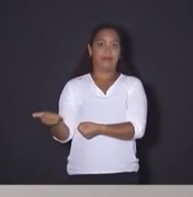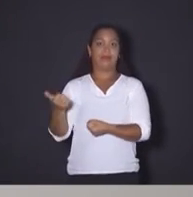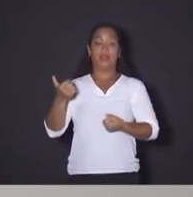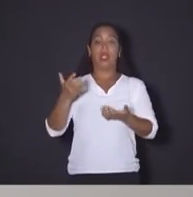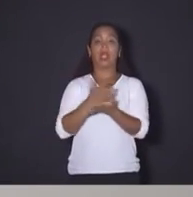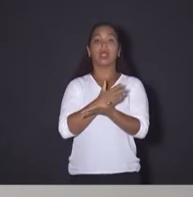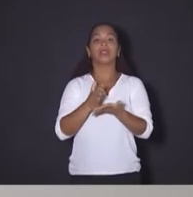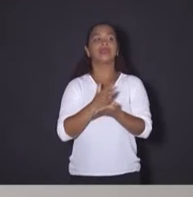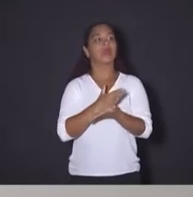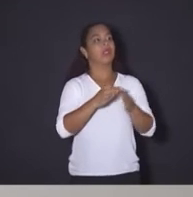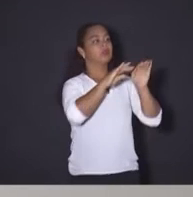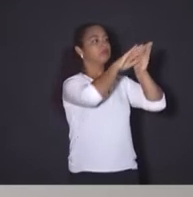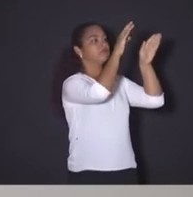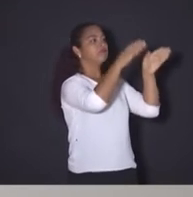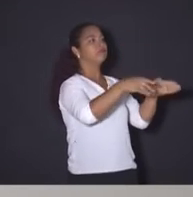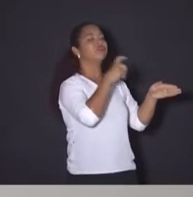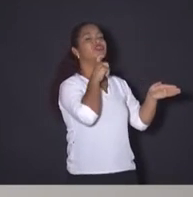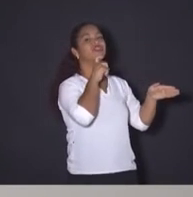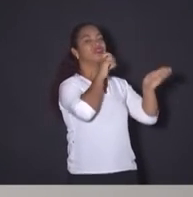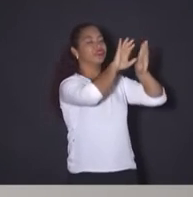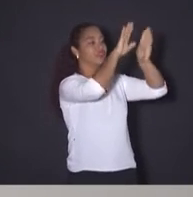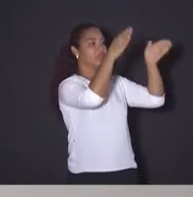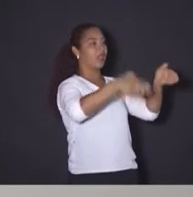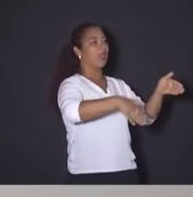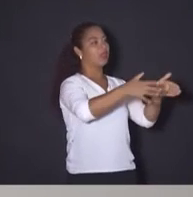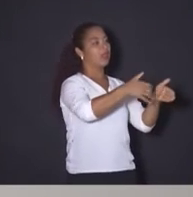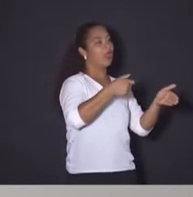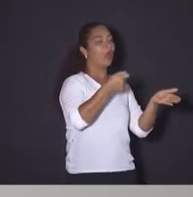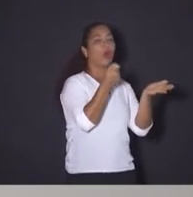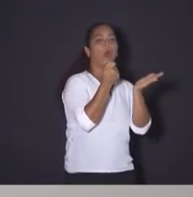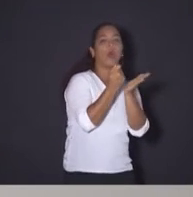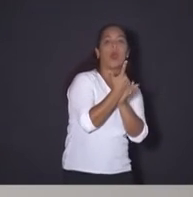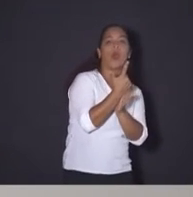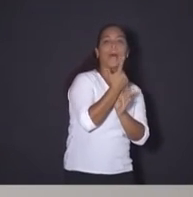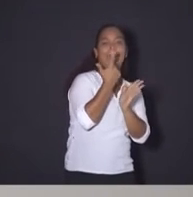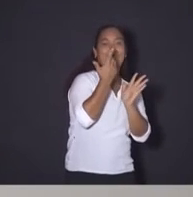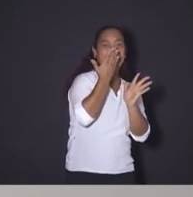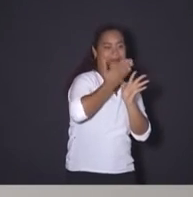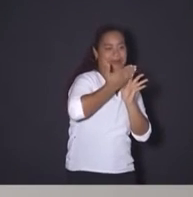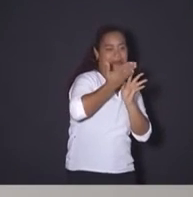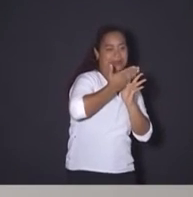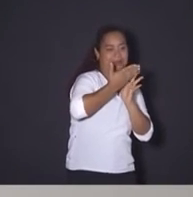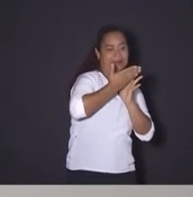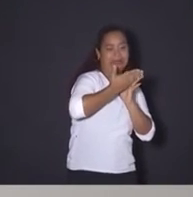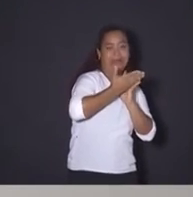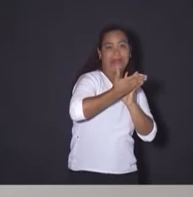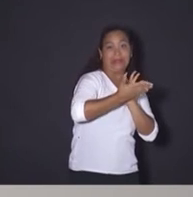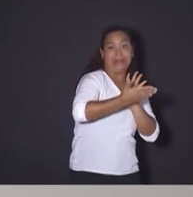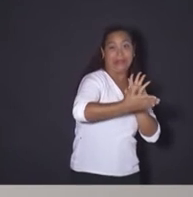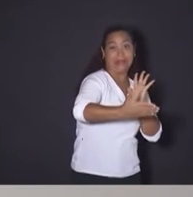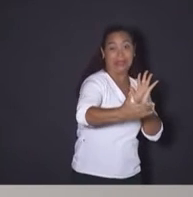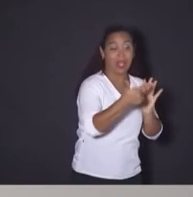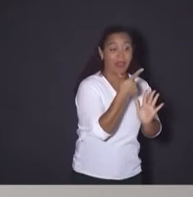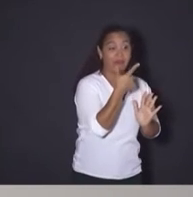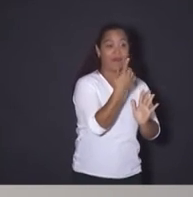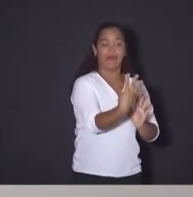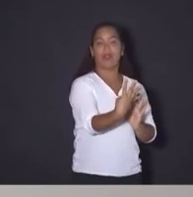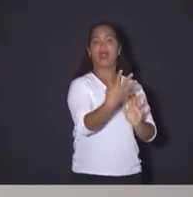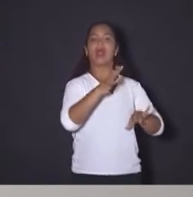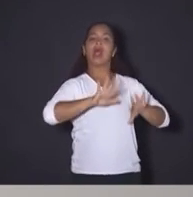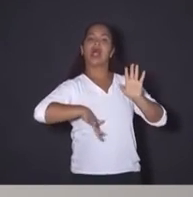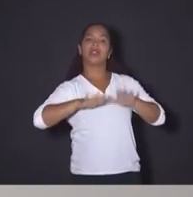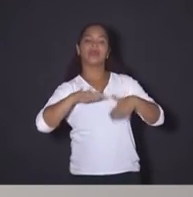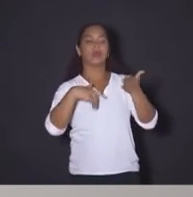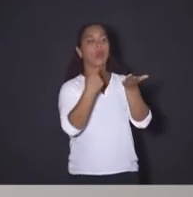geladeira comprada muitas vezes em às vezes em 20 em 24 prestações uma televisão